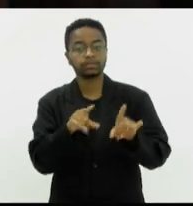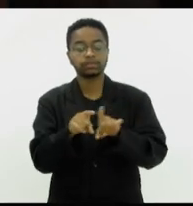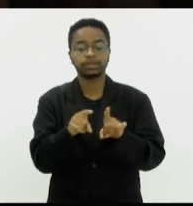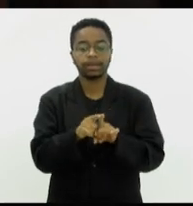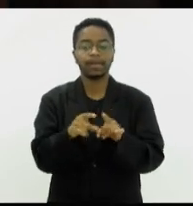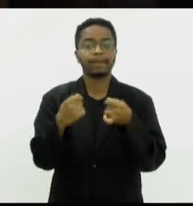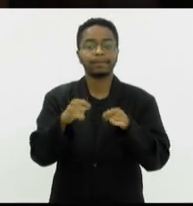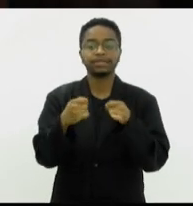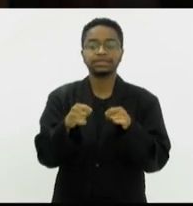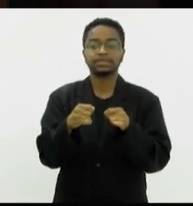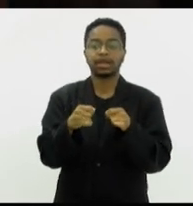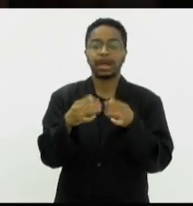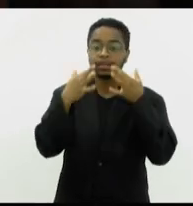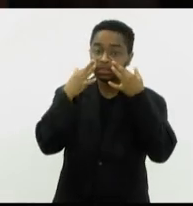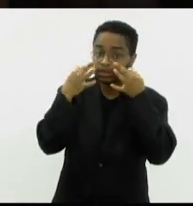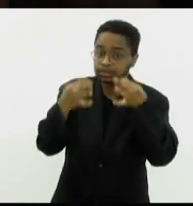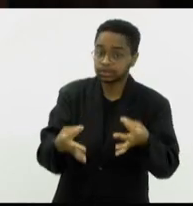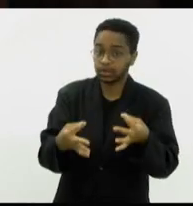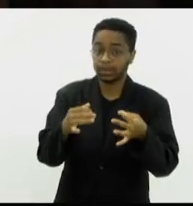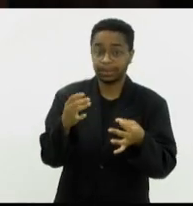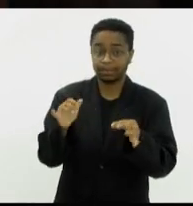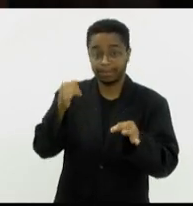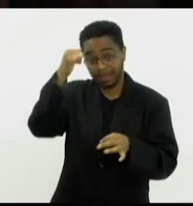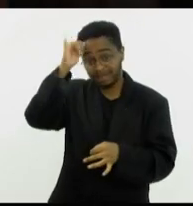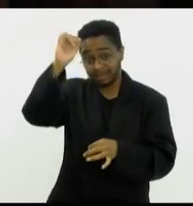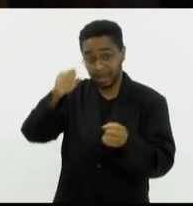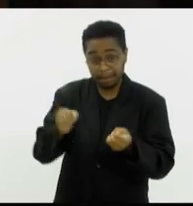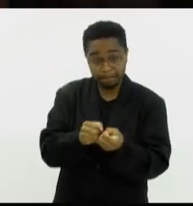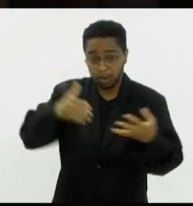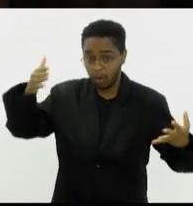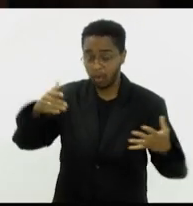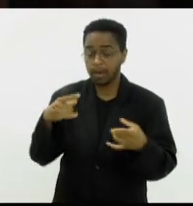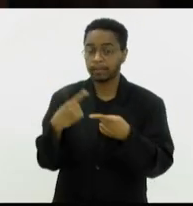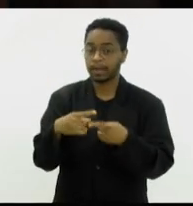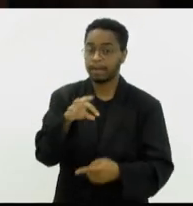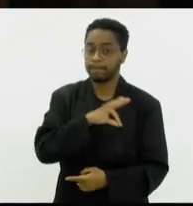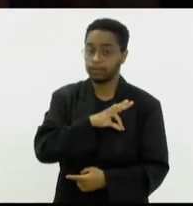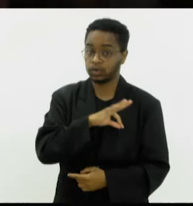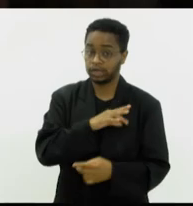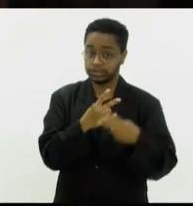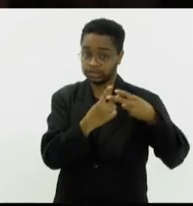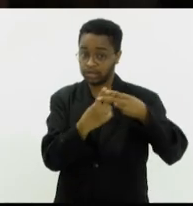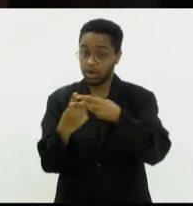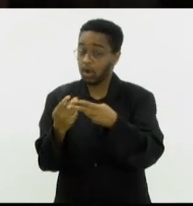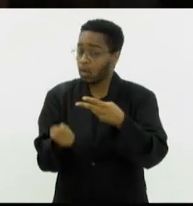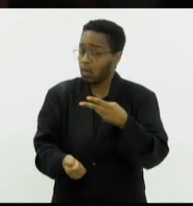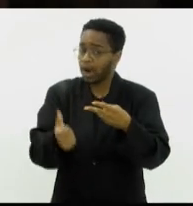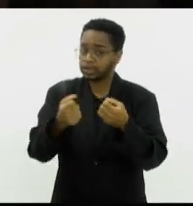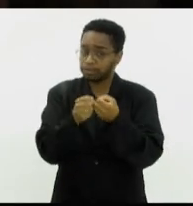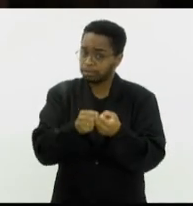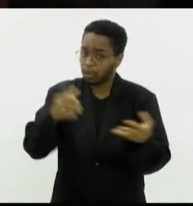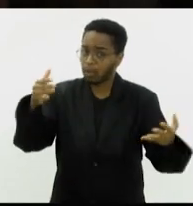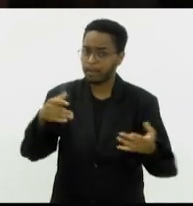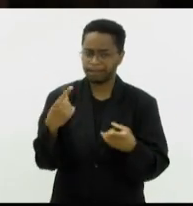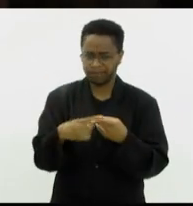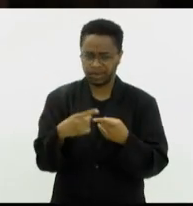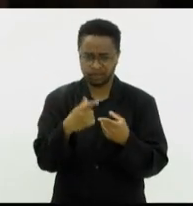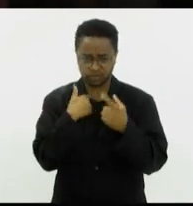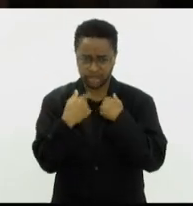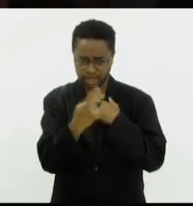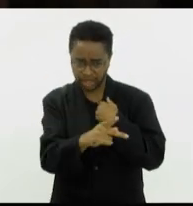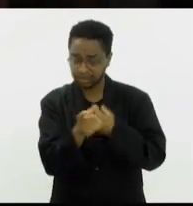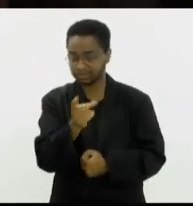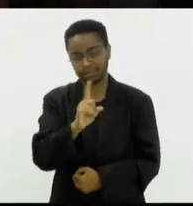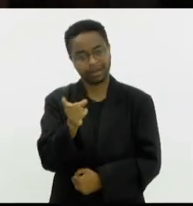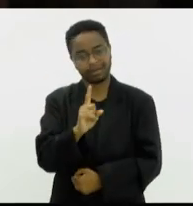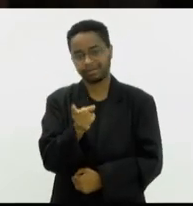que ela não exploda sim você ouviu correto a polícia penal ela está isso aqui de explodir Ah porque ela quer não meu